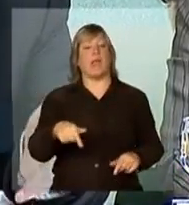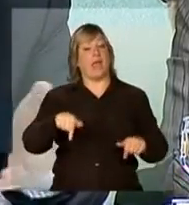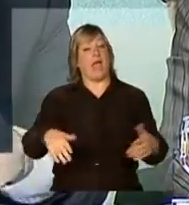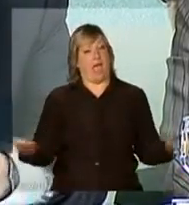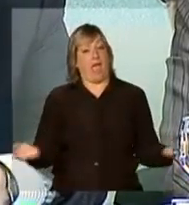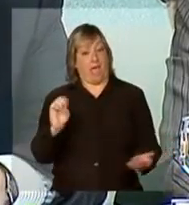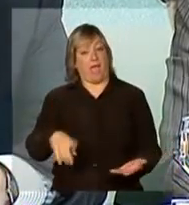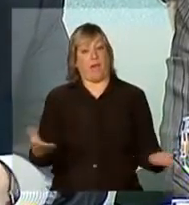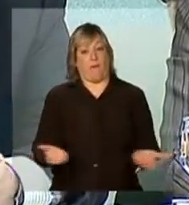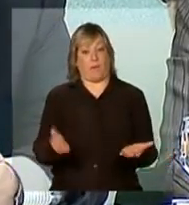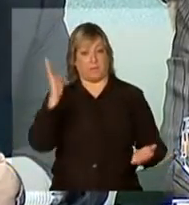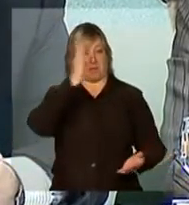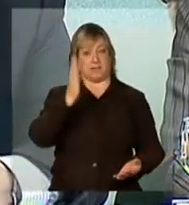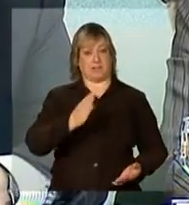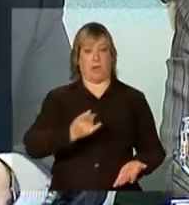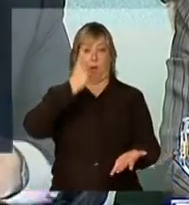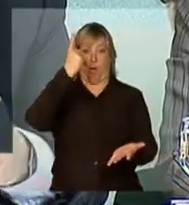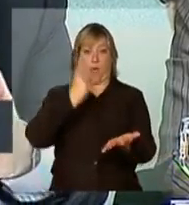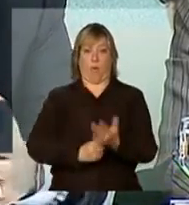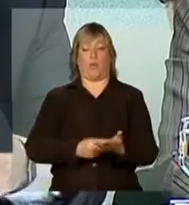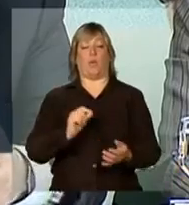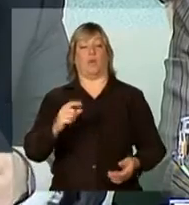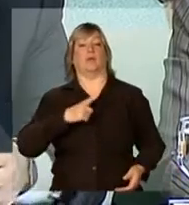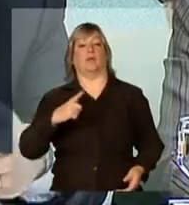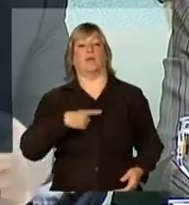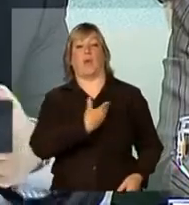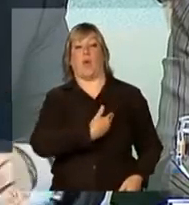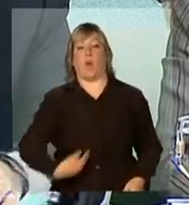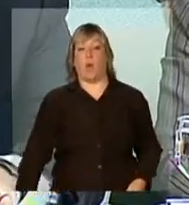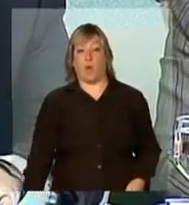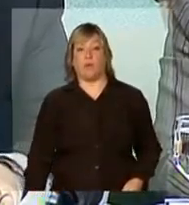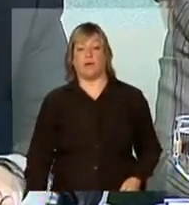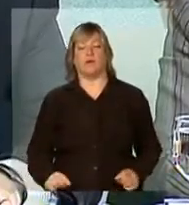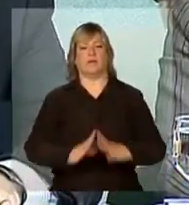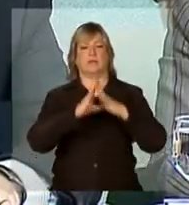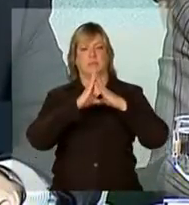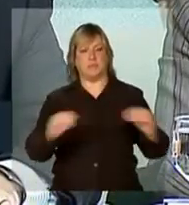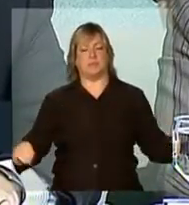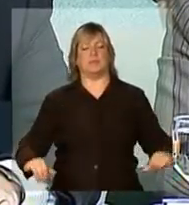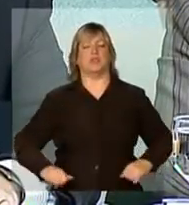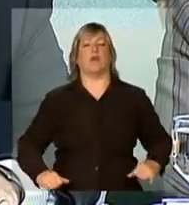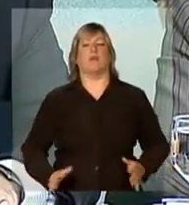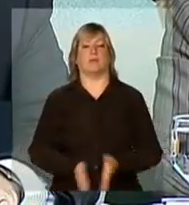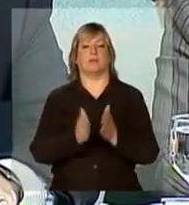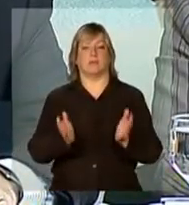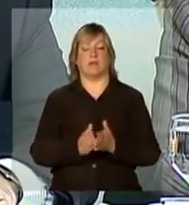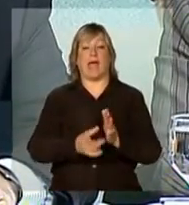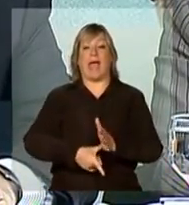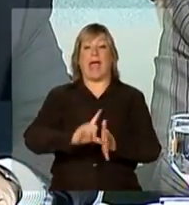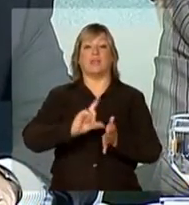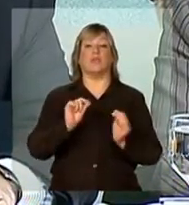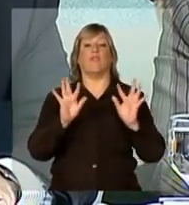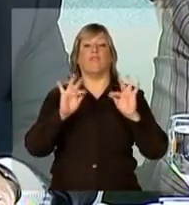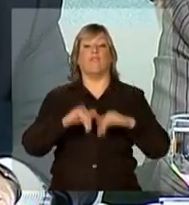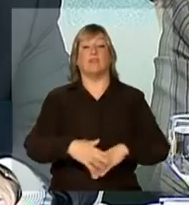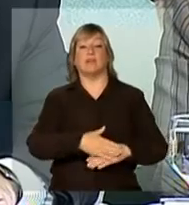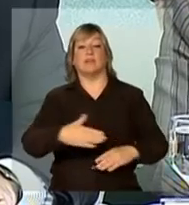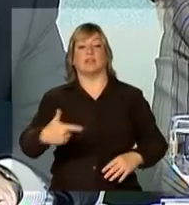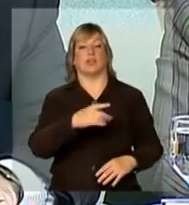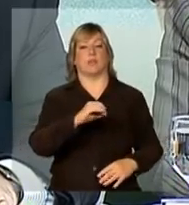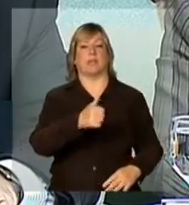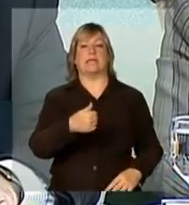hoje o país com um compromisso do governo de eliminar a pobreza extrema. antes do final do ano